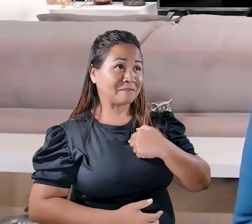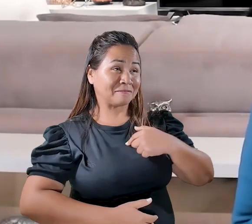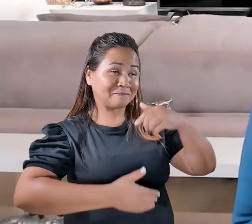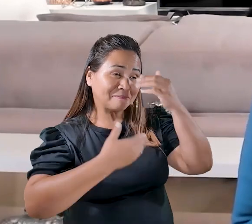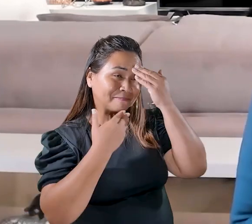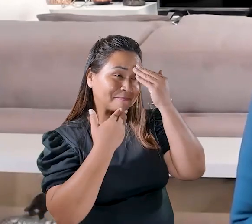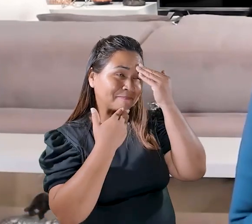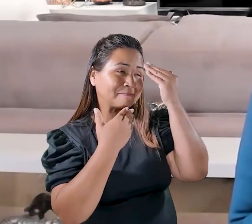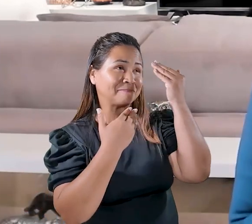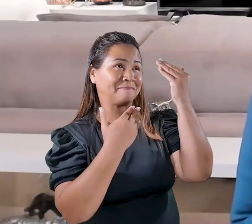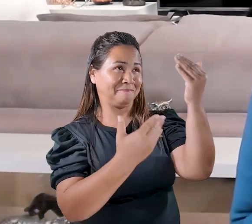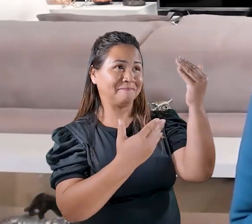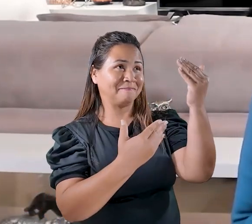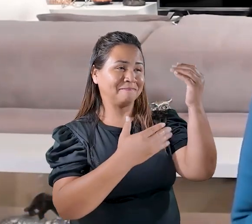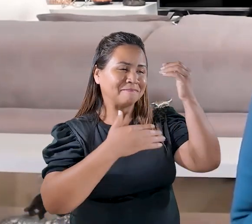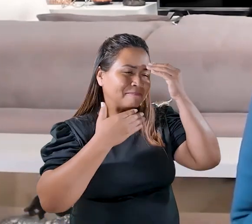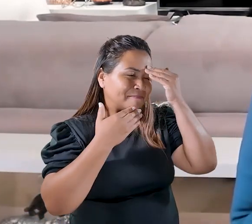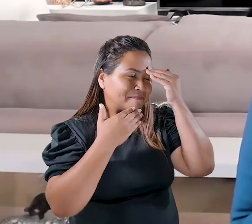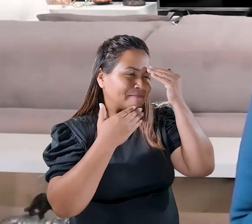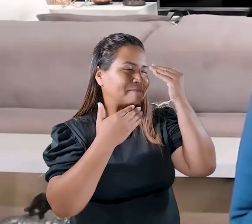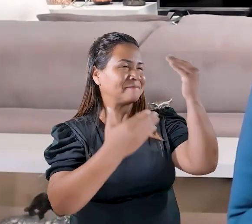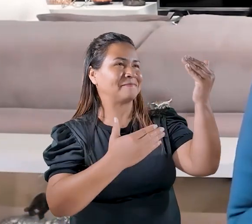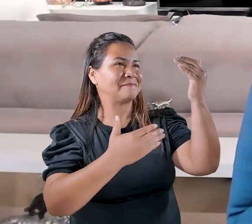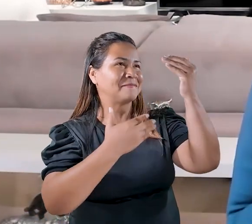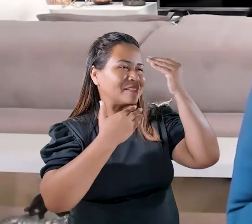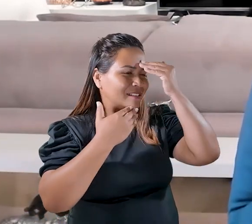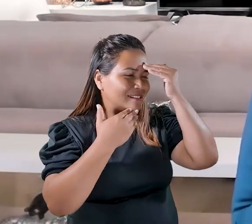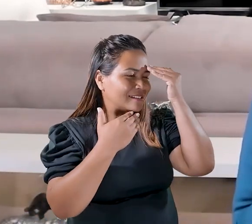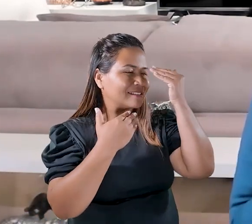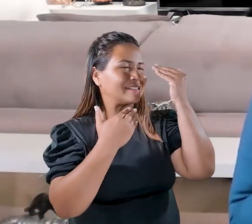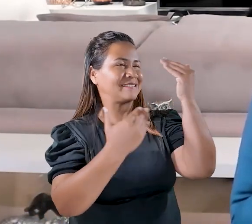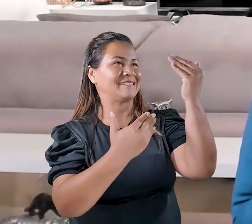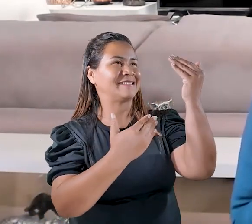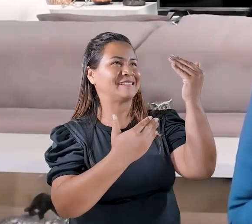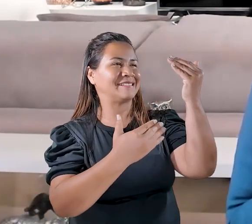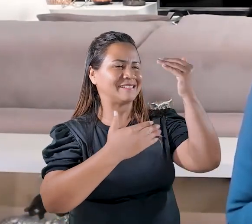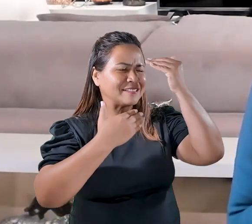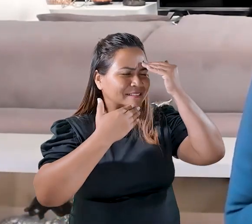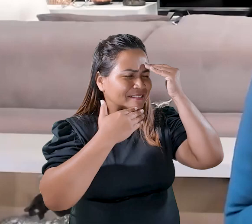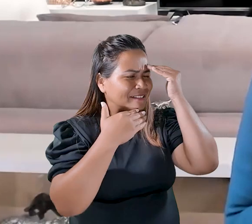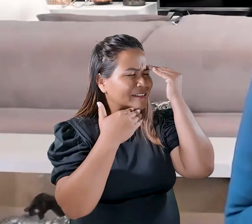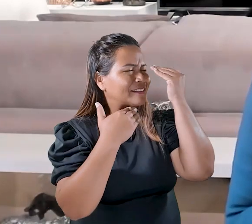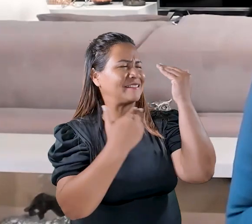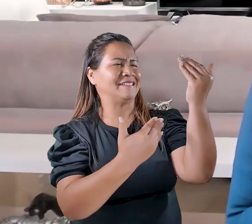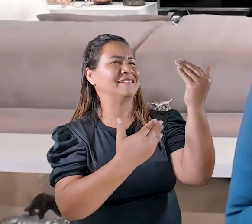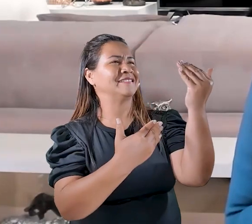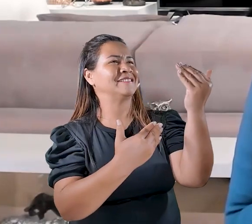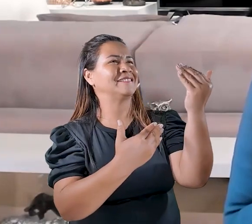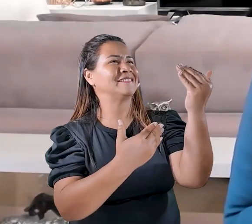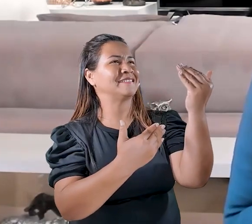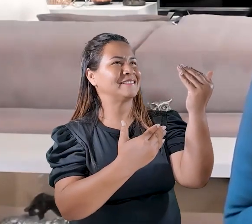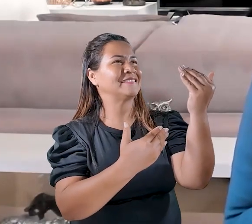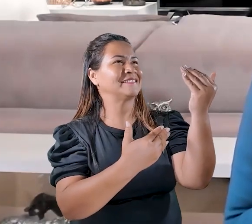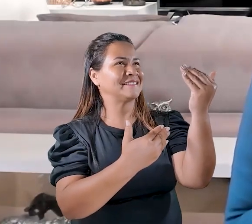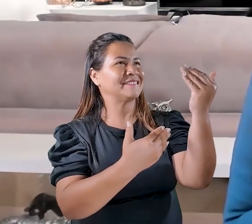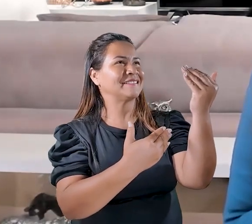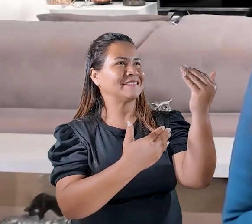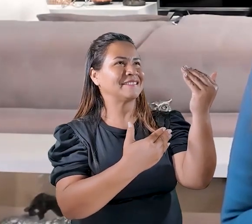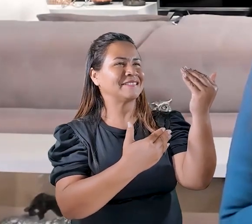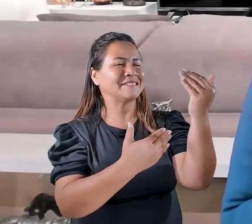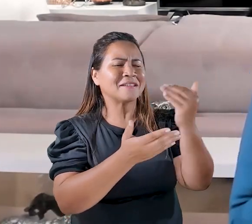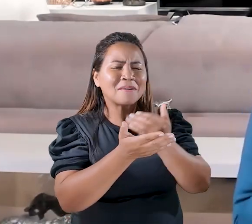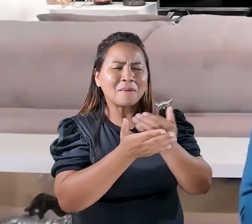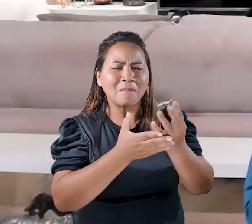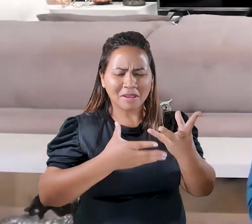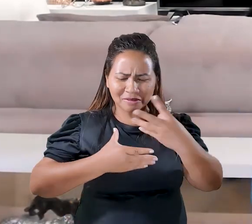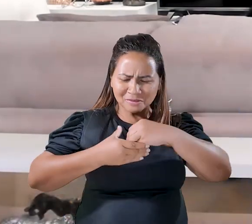sou grato. Eu sou grato. Eu sou grato. E vai trazendo imagens